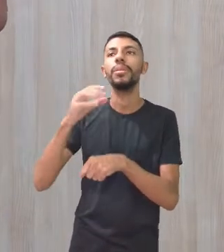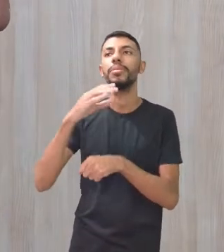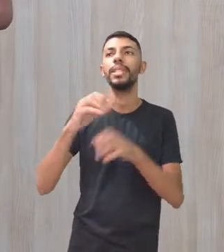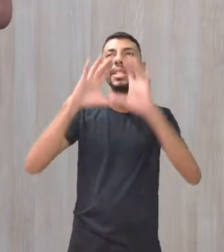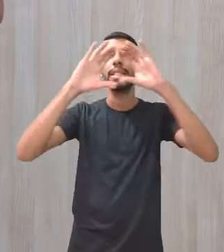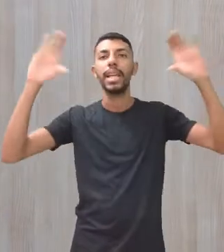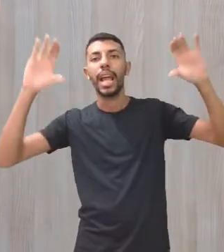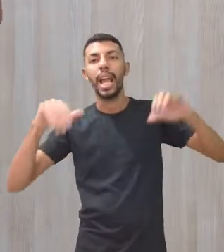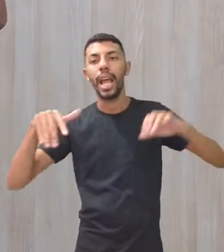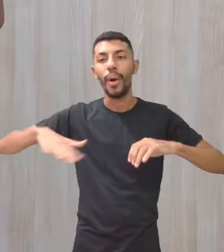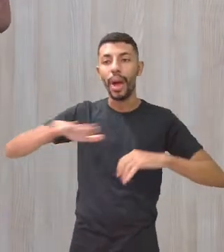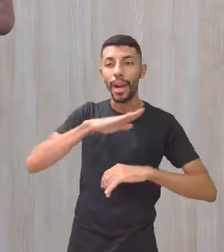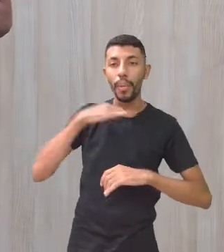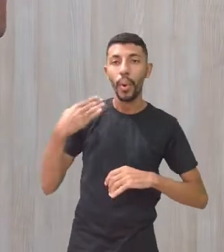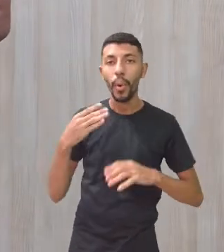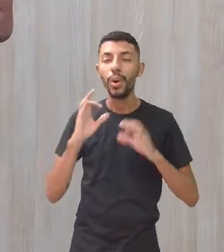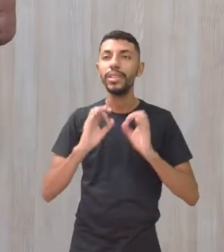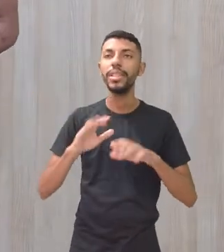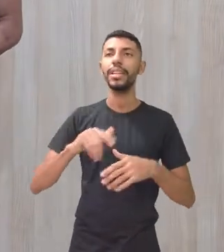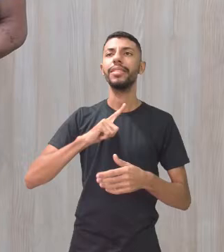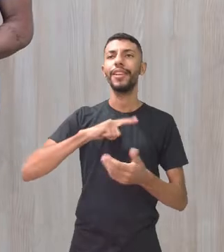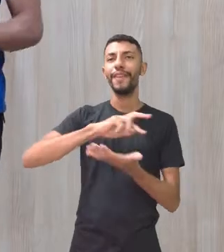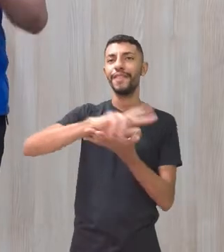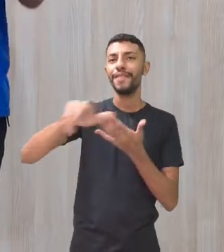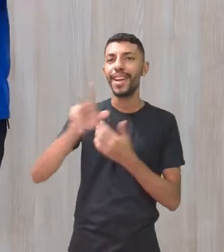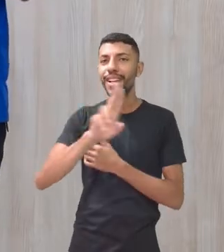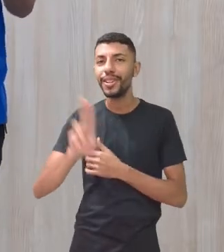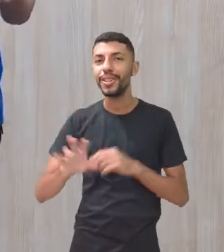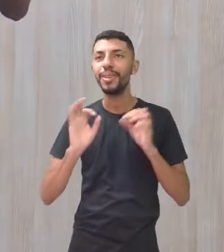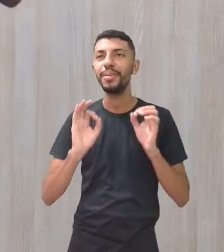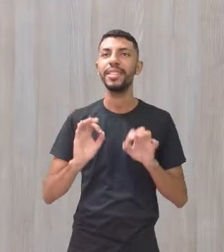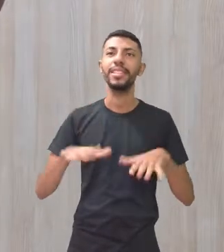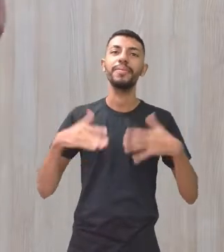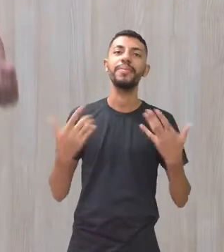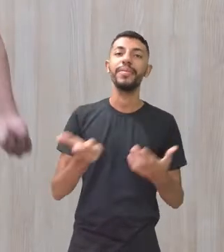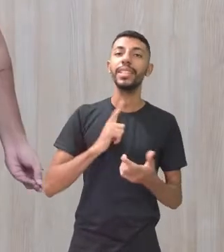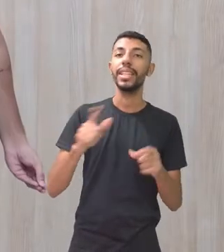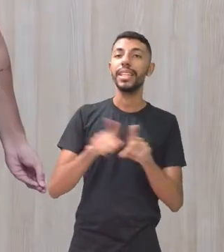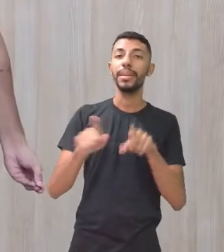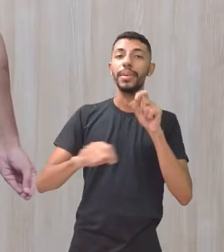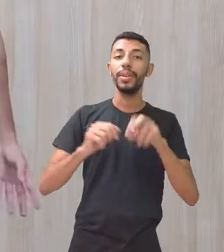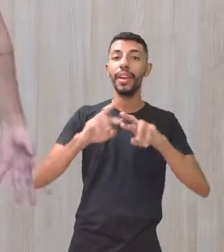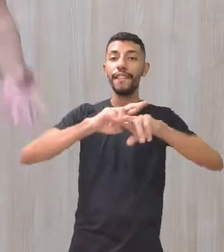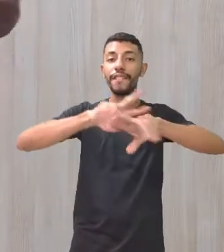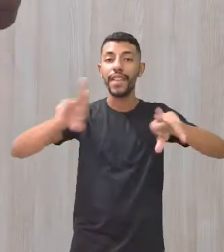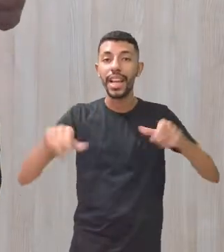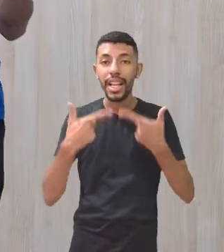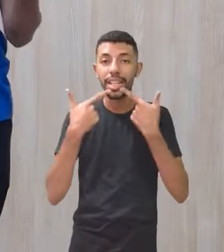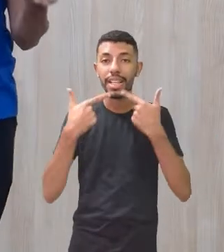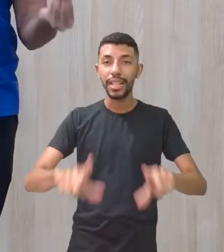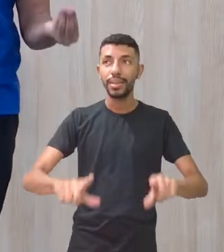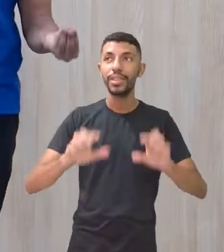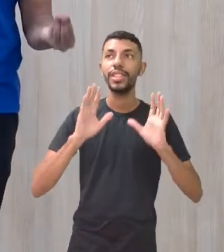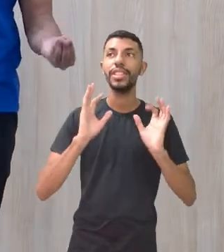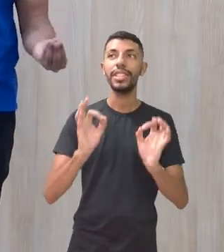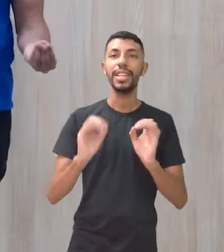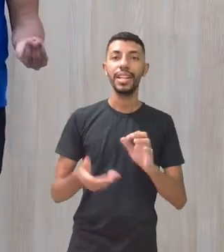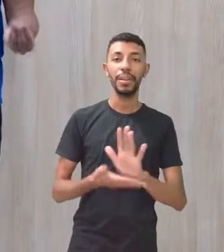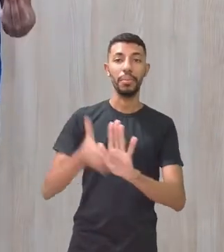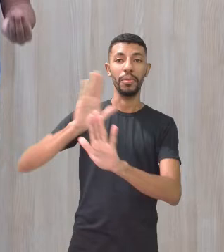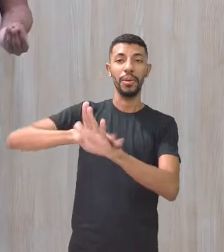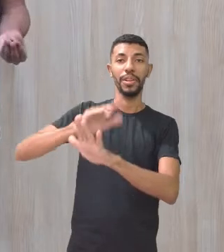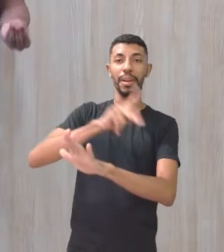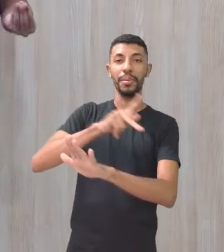do morto. As pessoas chamam aí de vários nomes também. Temos aí já variações linguísticas, né? A professora está ali de